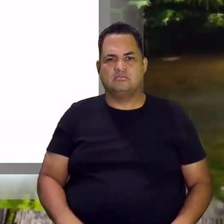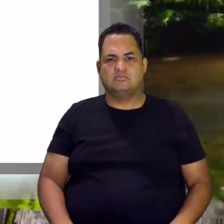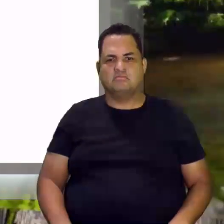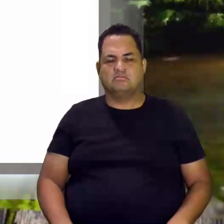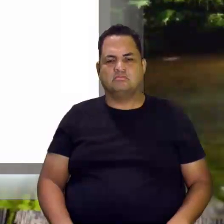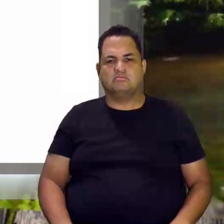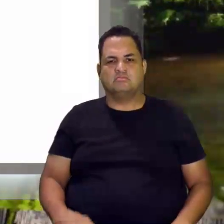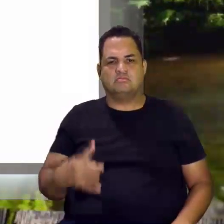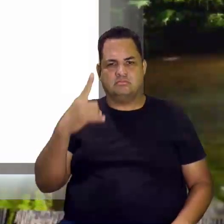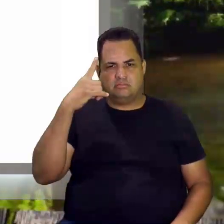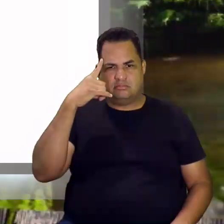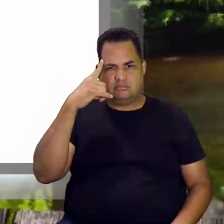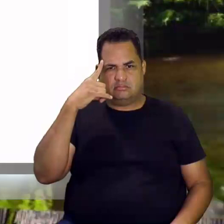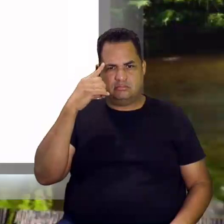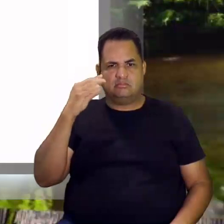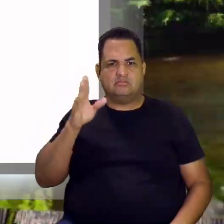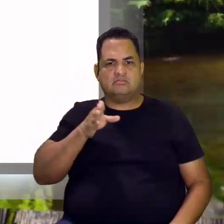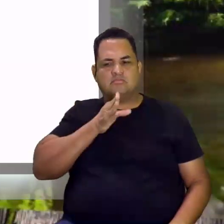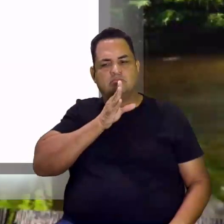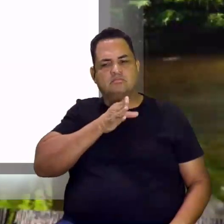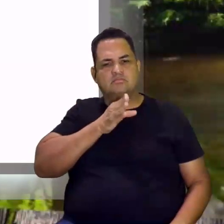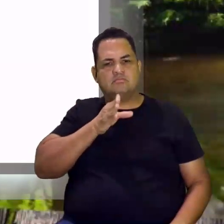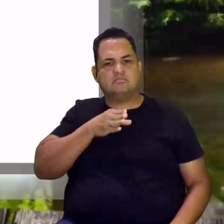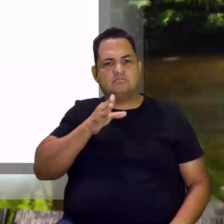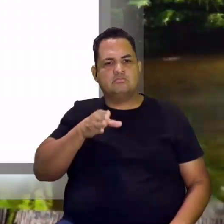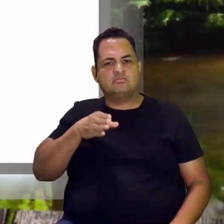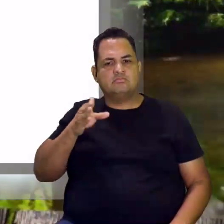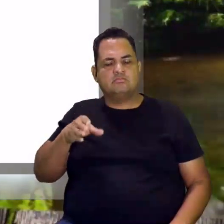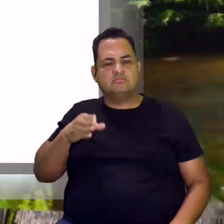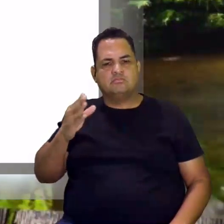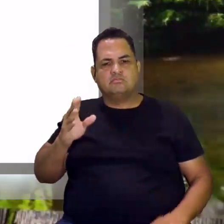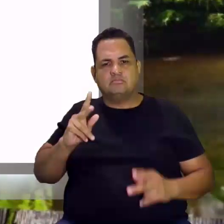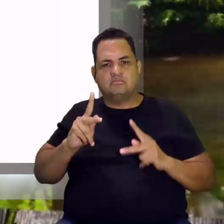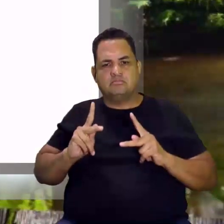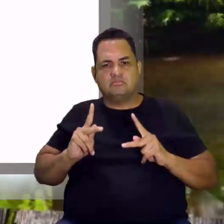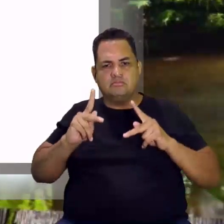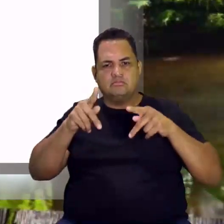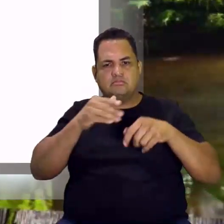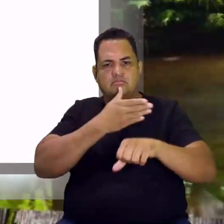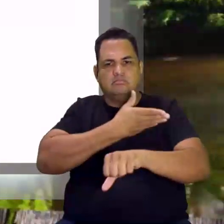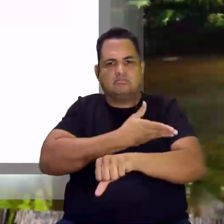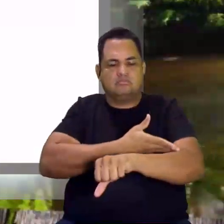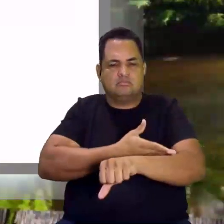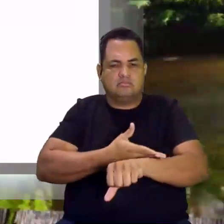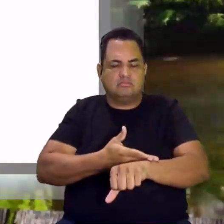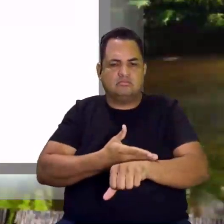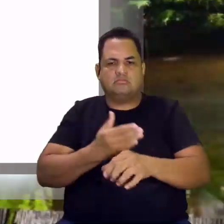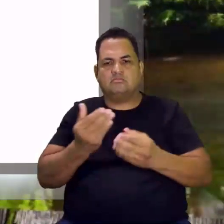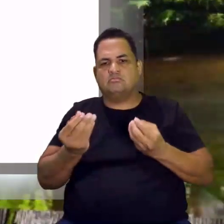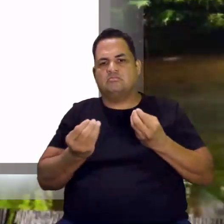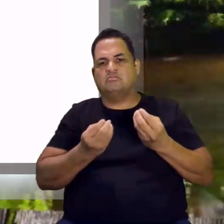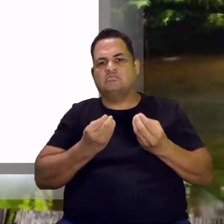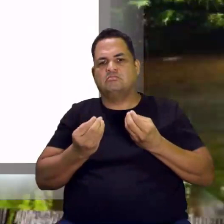vai pensando no processo civilizatório, o processo de